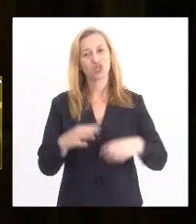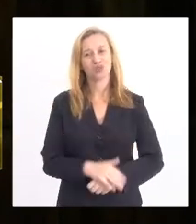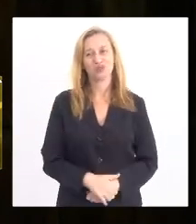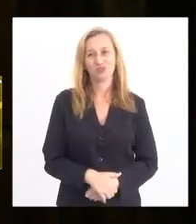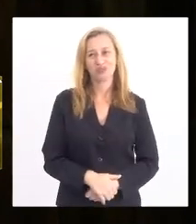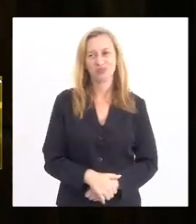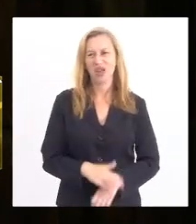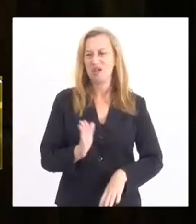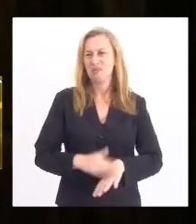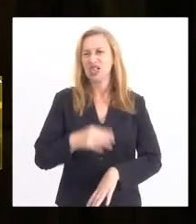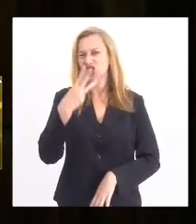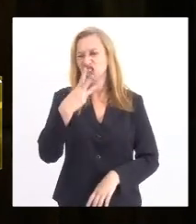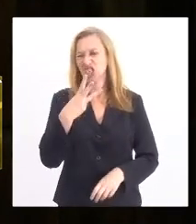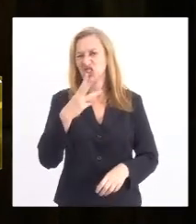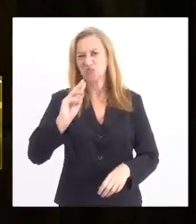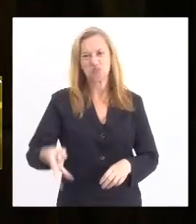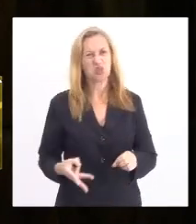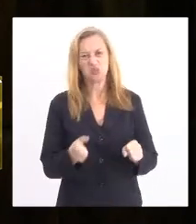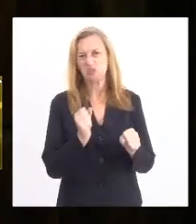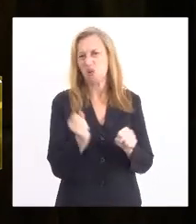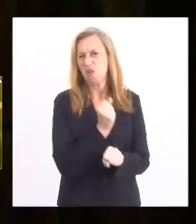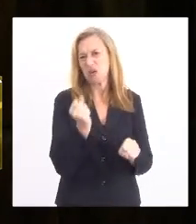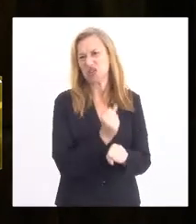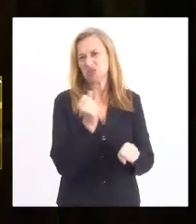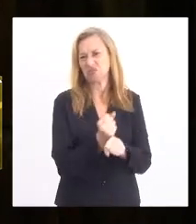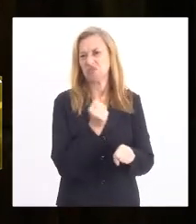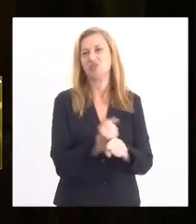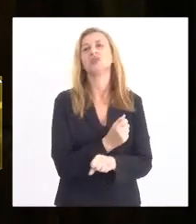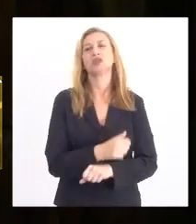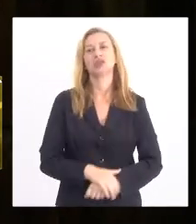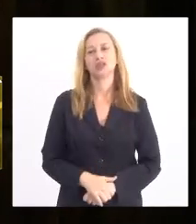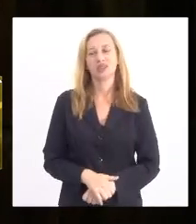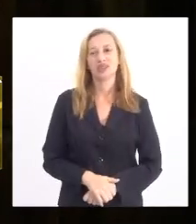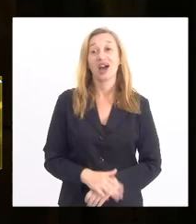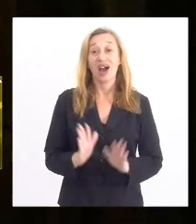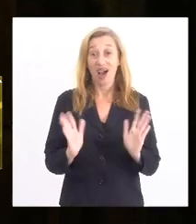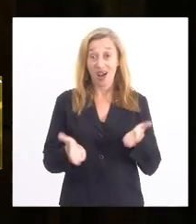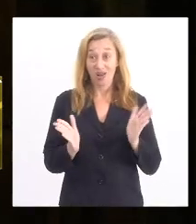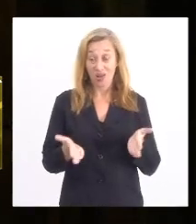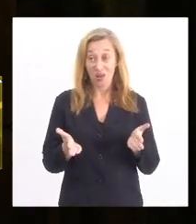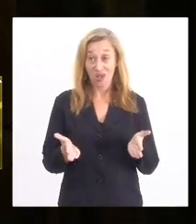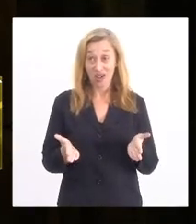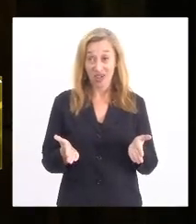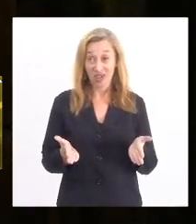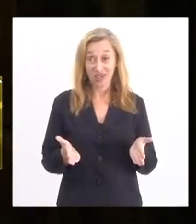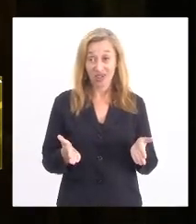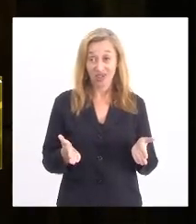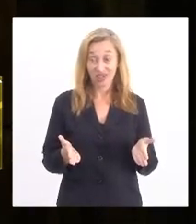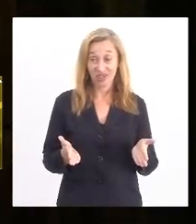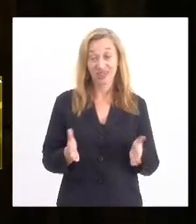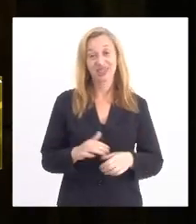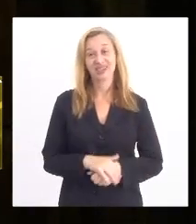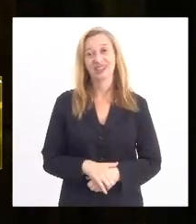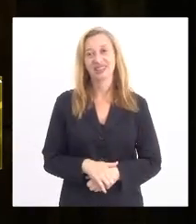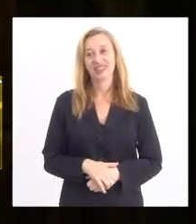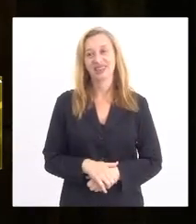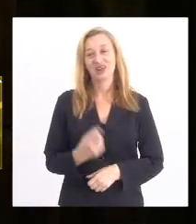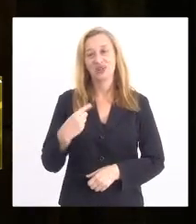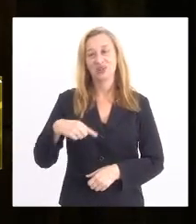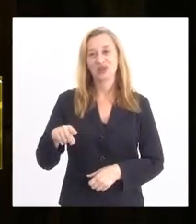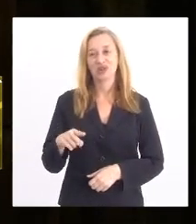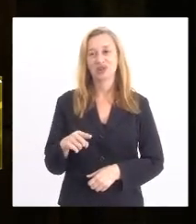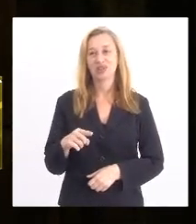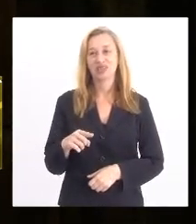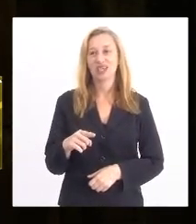mais de três mil obras e fica agora na ponte estaiada sobre o Rio Acaraú em Sobral